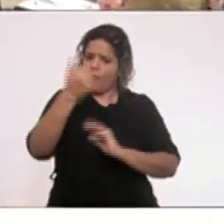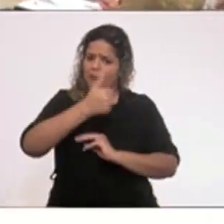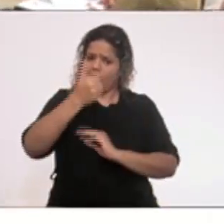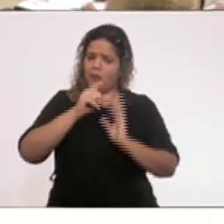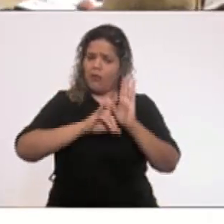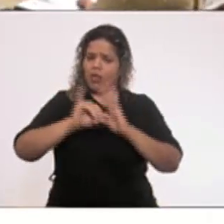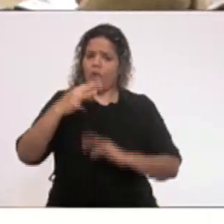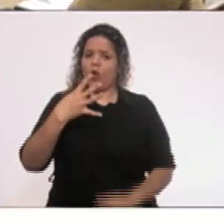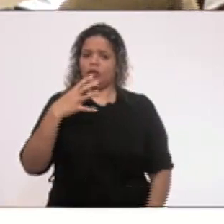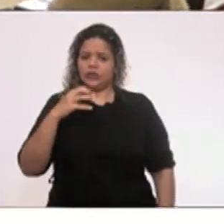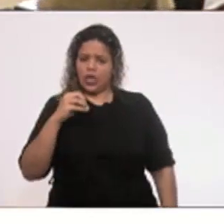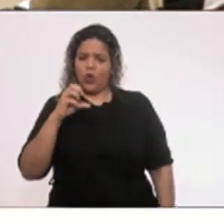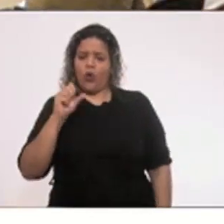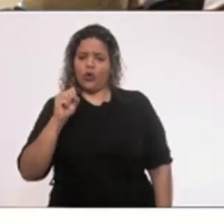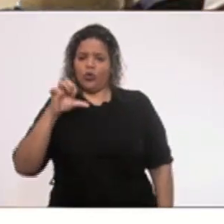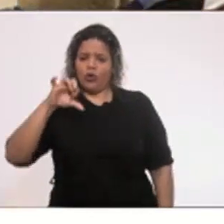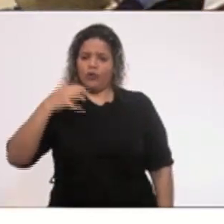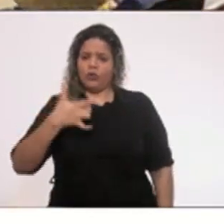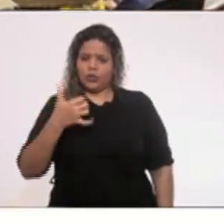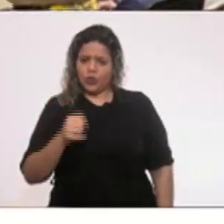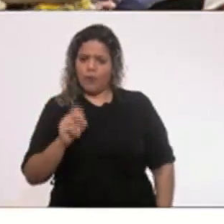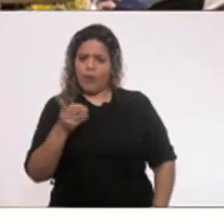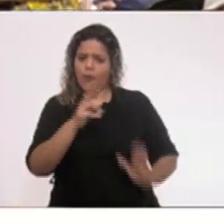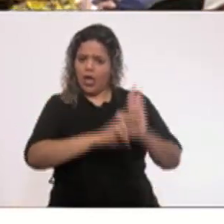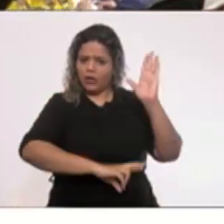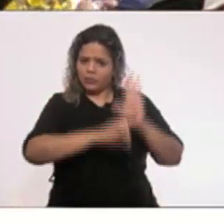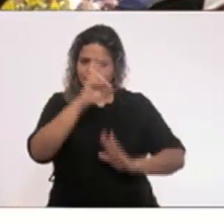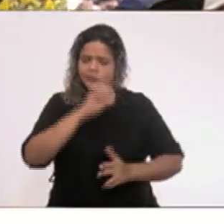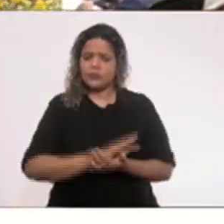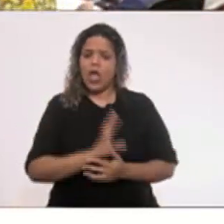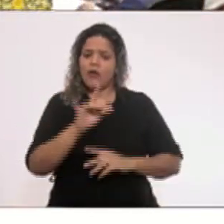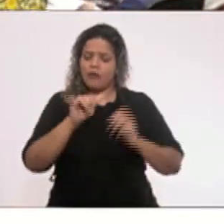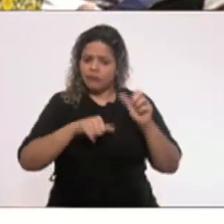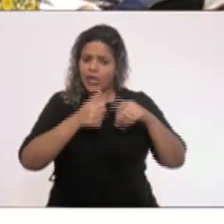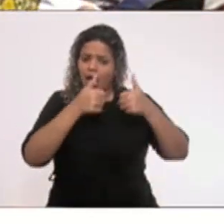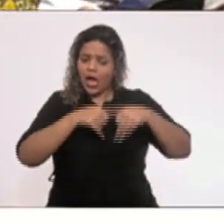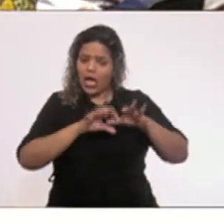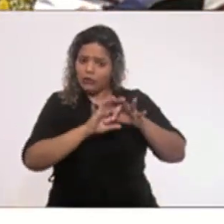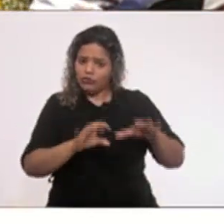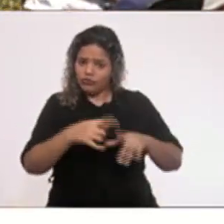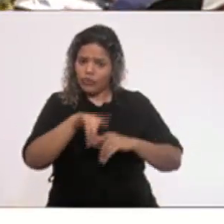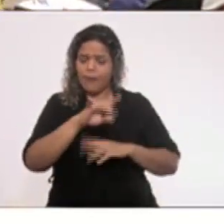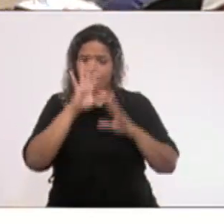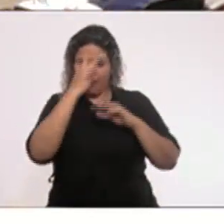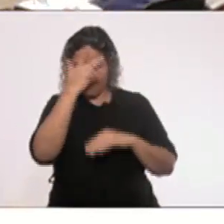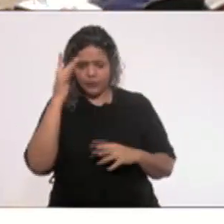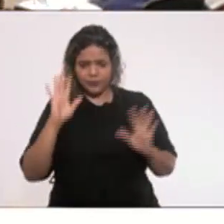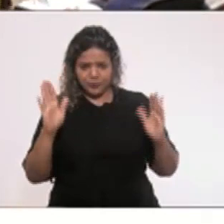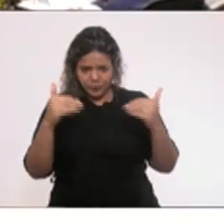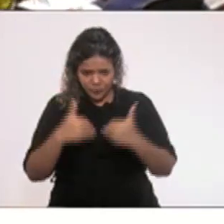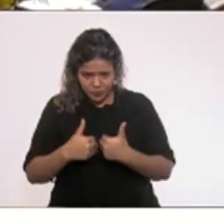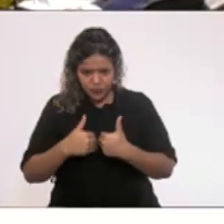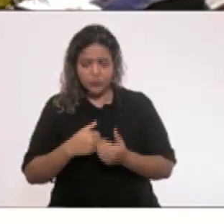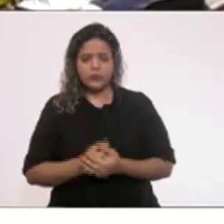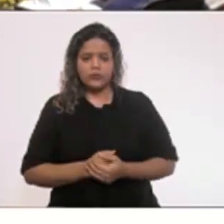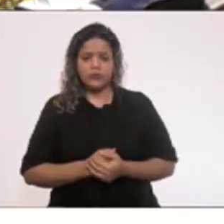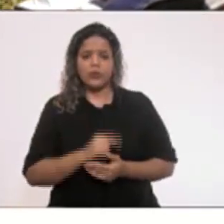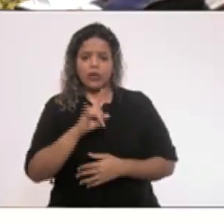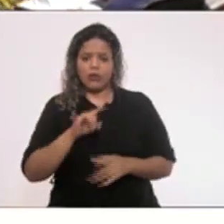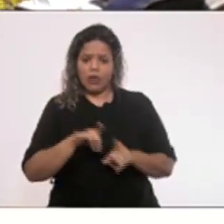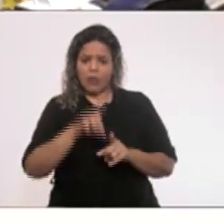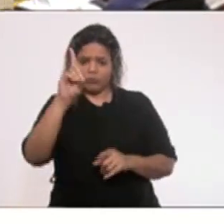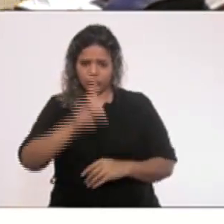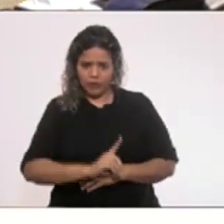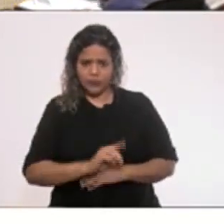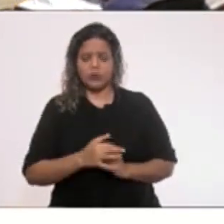lei 4089/2018, que passa a ter a seguinte redação. Fica garantida às pessoas com transtorno de espectro autista e pessoas